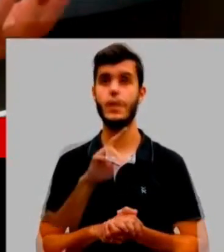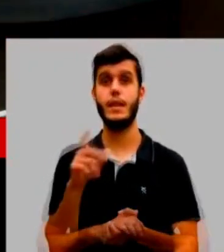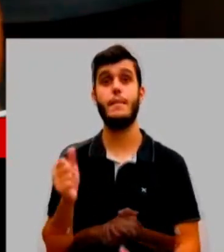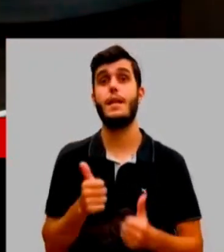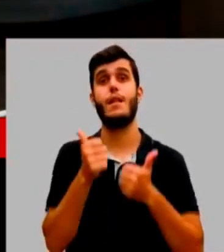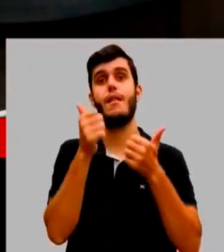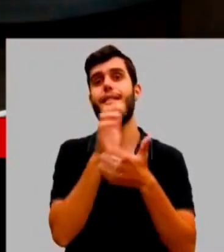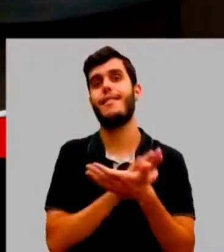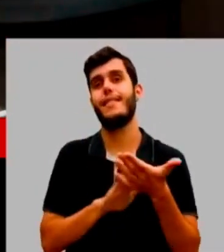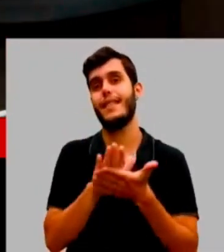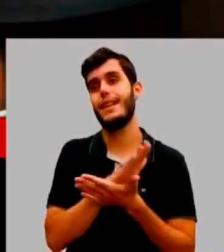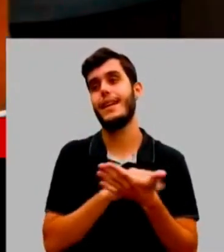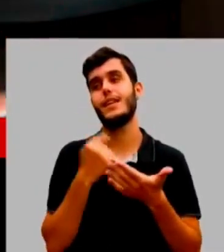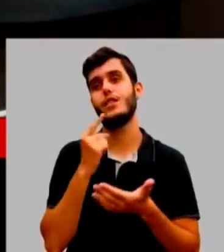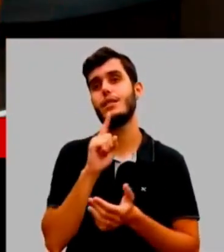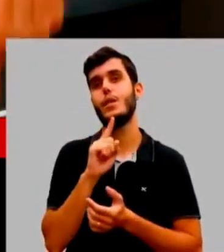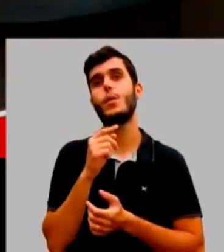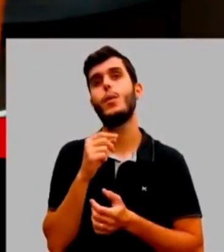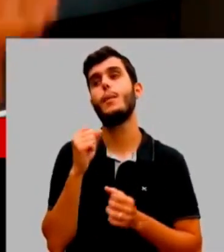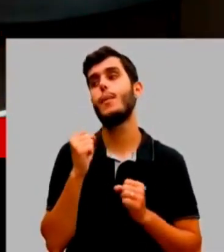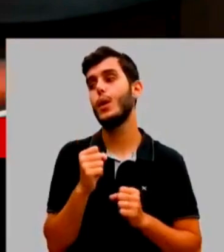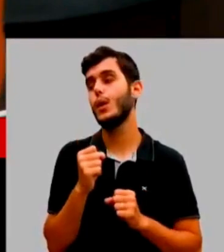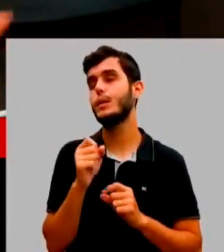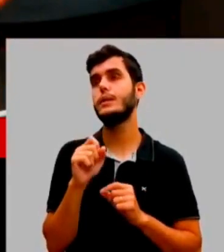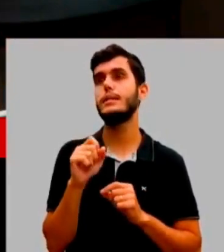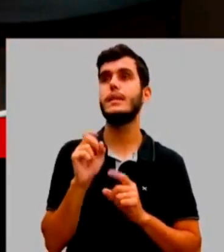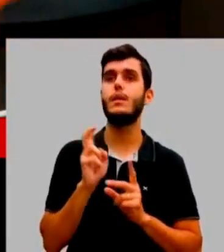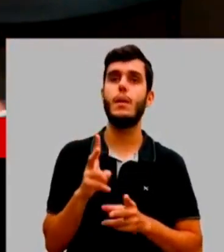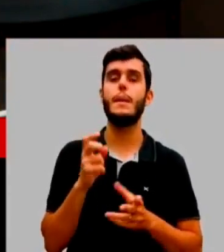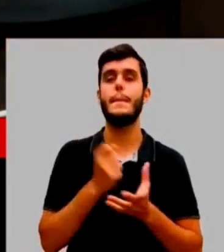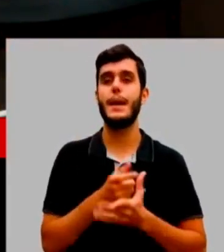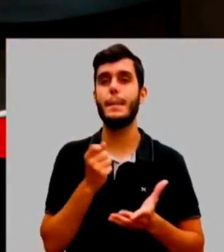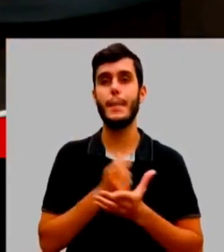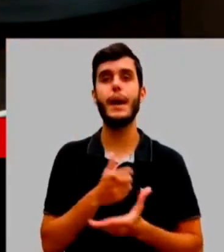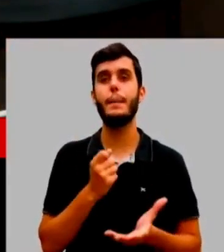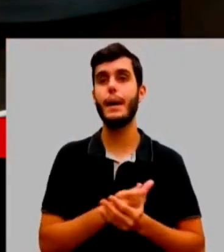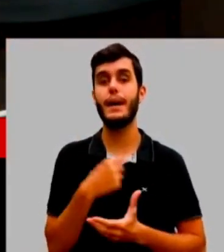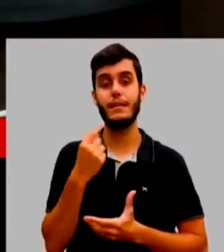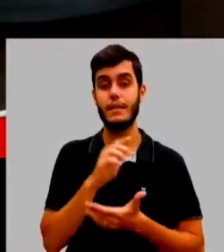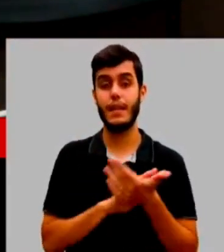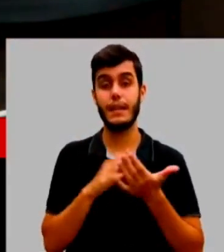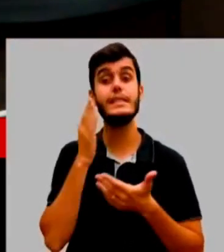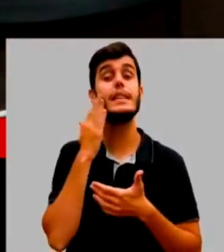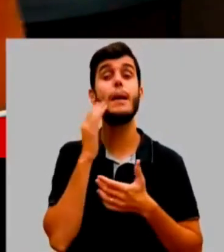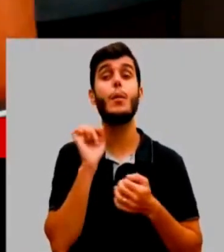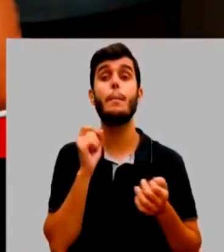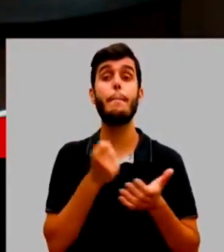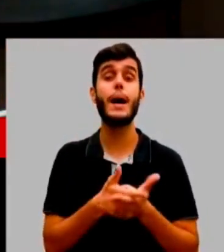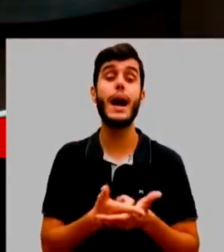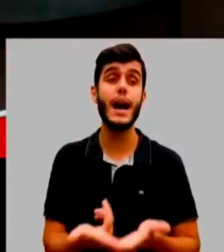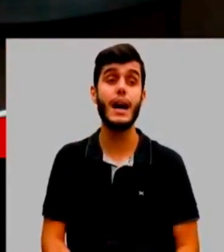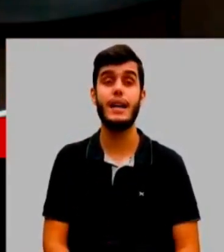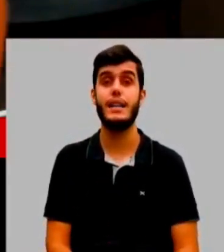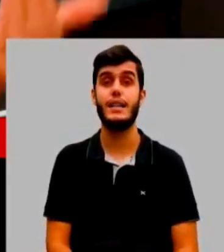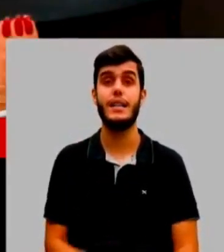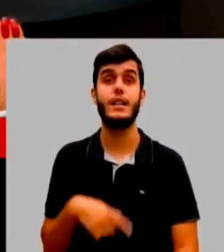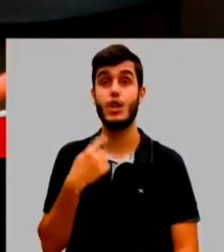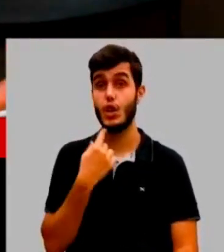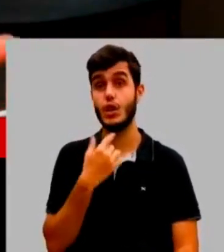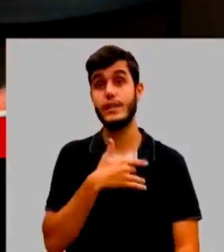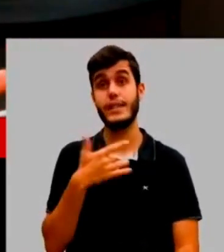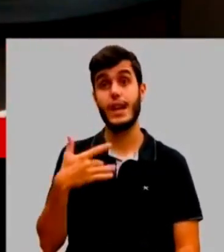de contas nós não podemos mais continuar pagando conta sem saber o que nós estamos pagando Nós demos a nossa